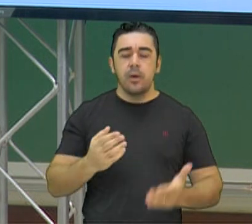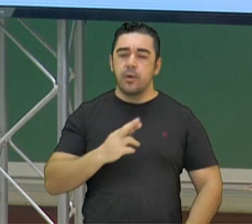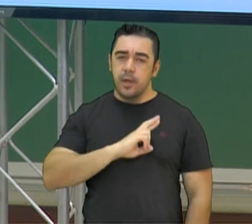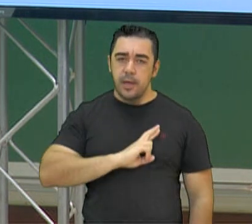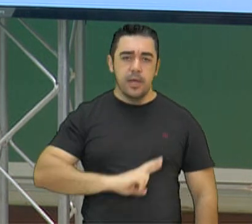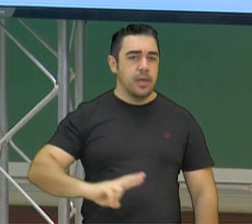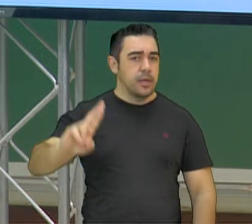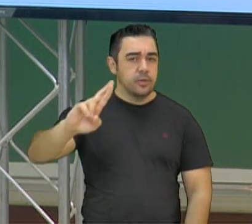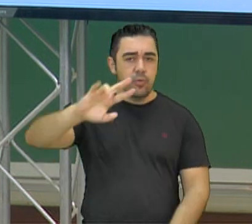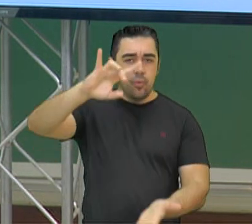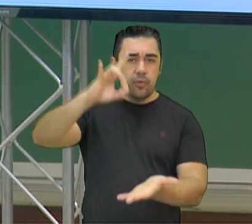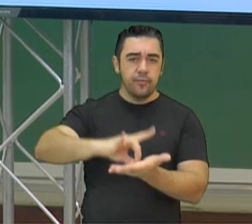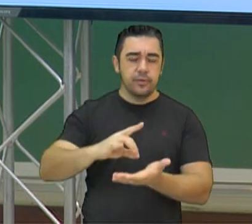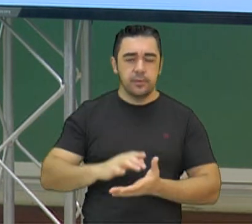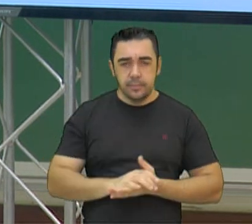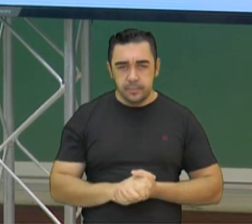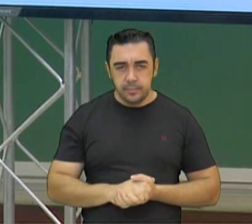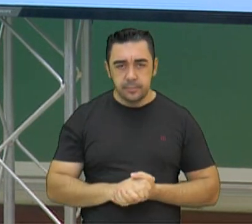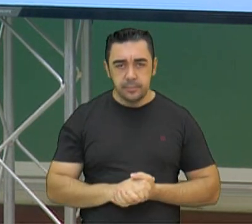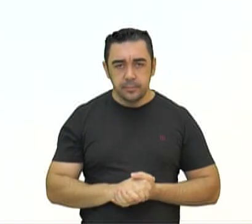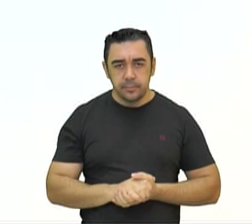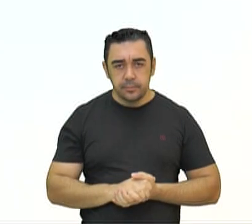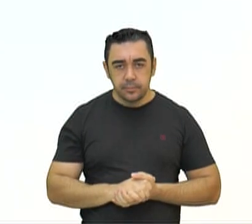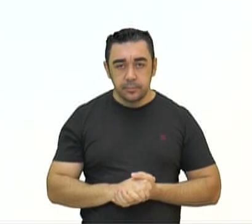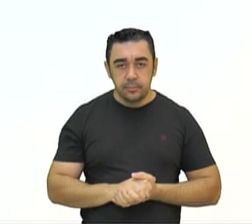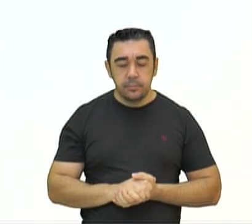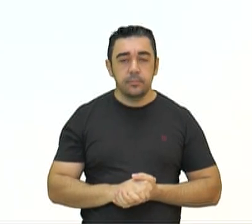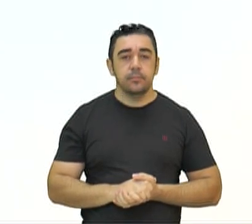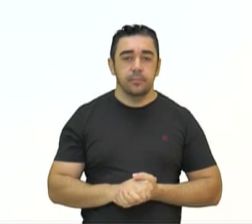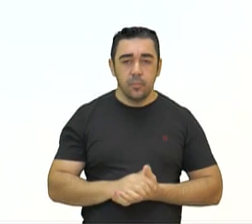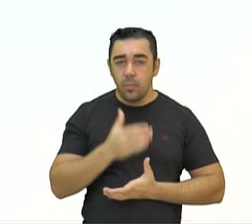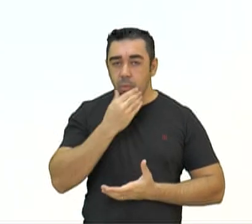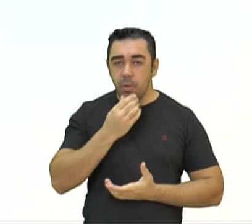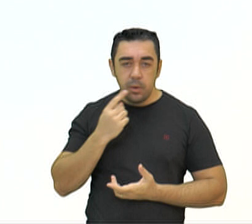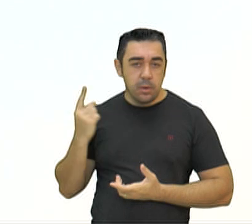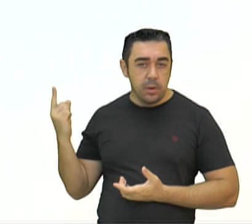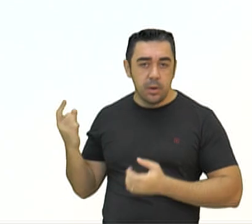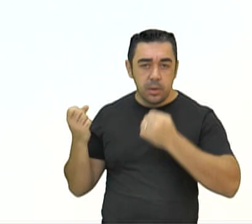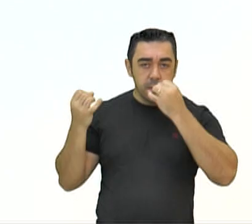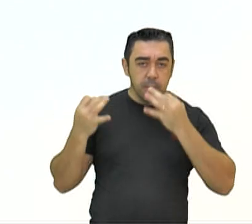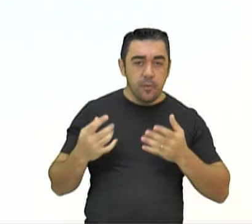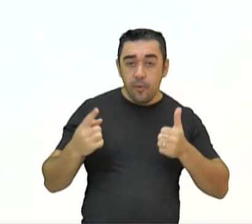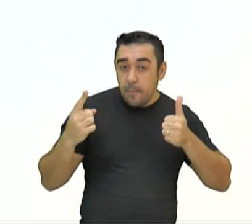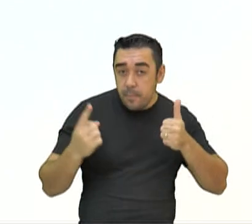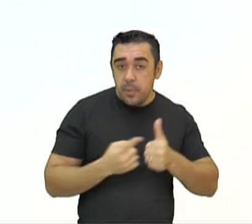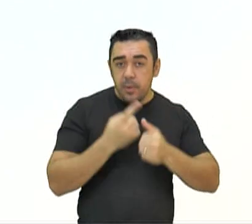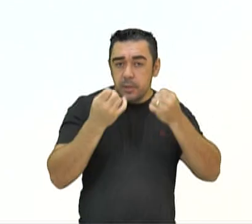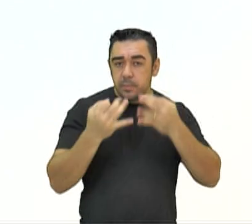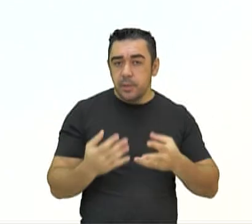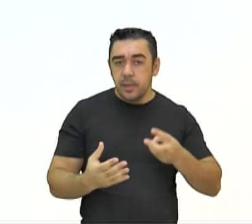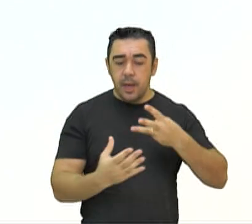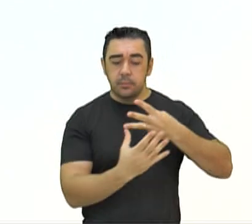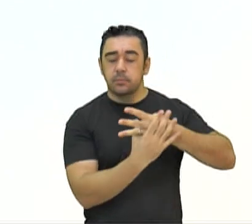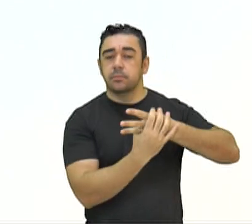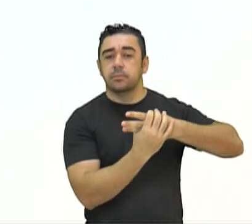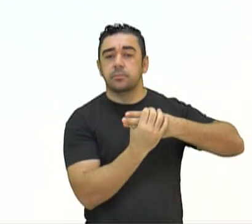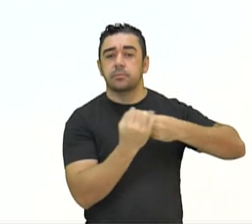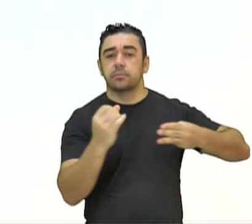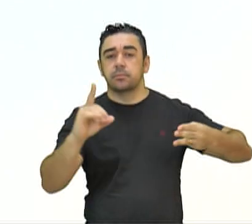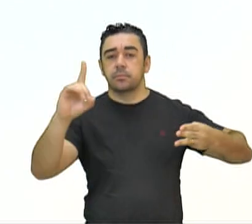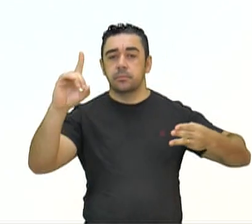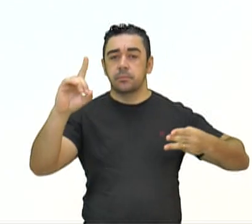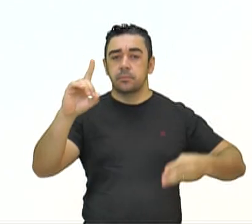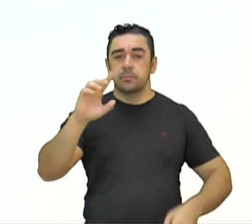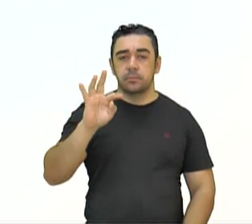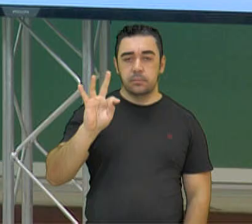oficial. Foi um dos primeiros a falar sobre trindade. O que é essa trindade? Aquela coisa lá